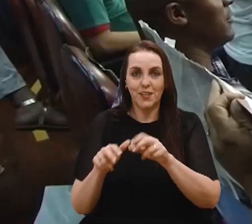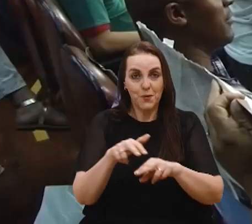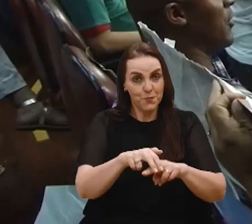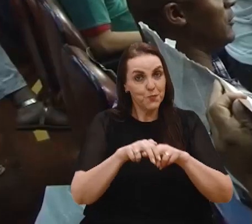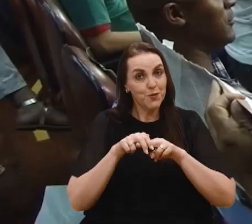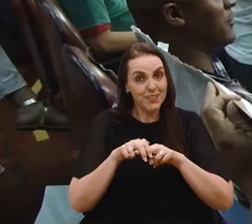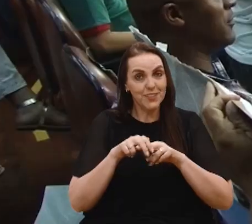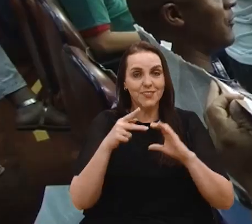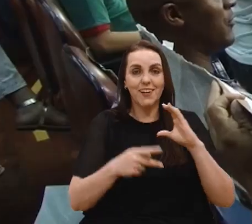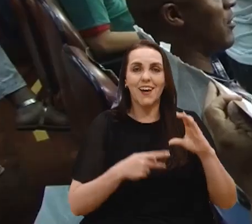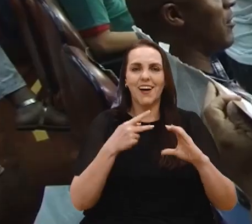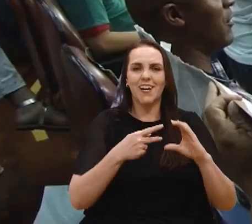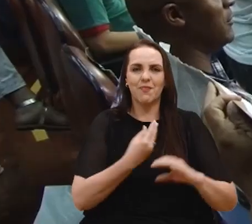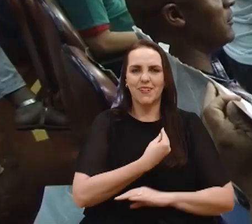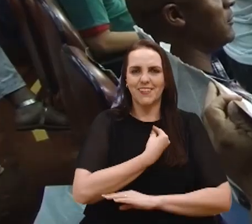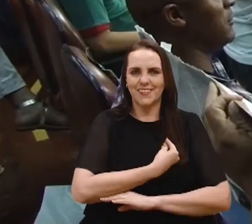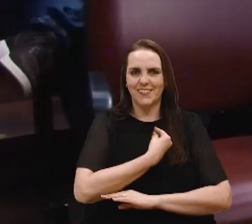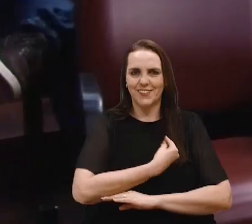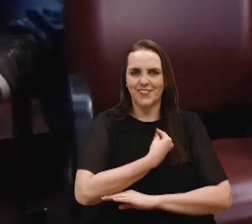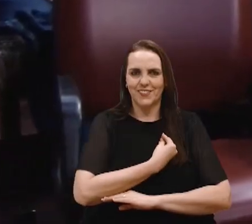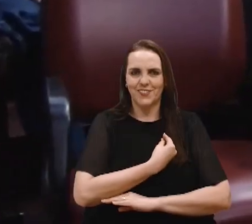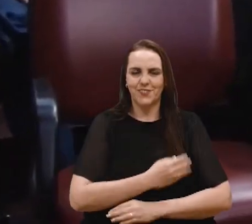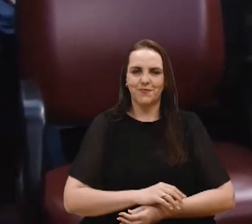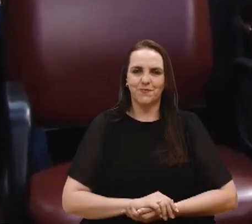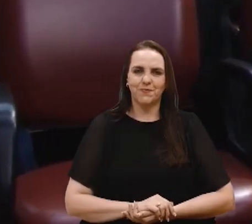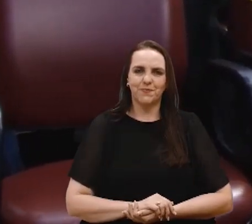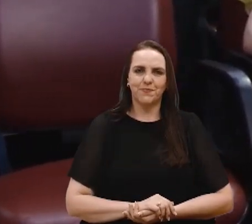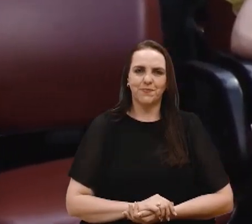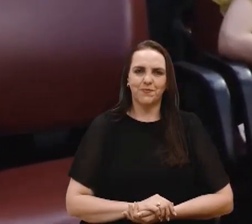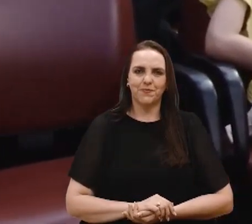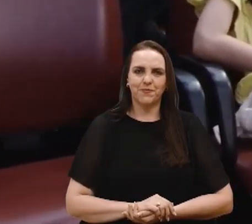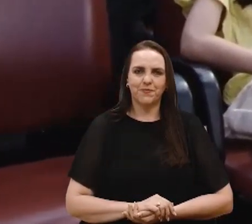É para isso que a Câmara existe.